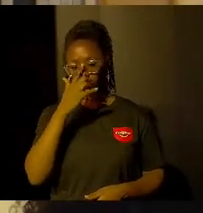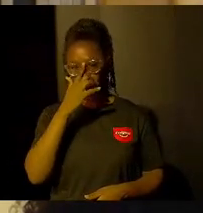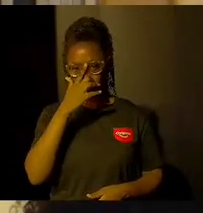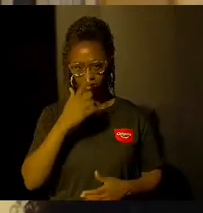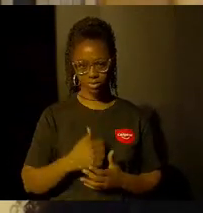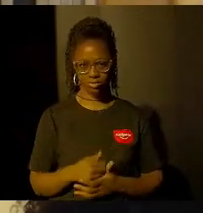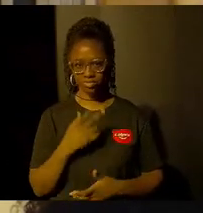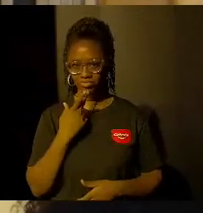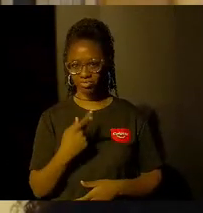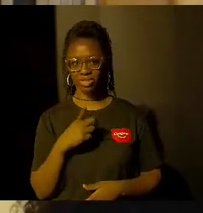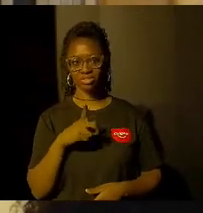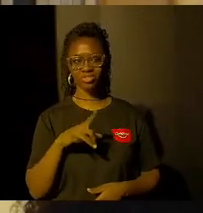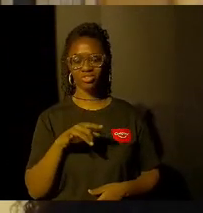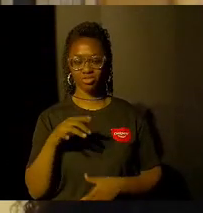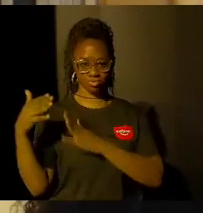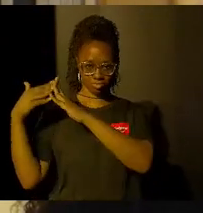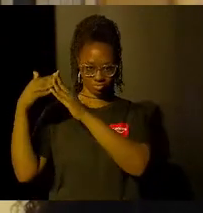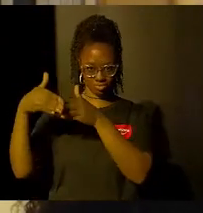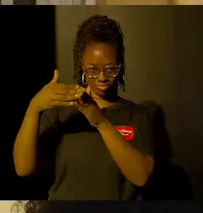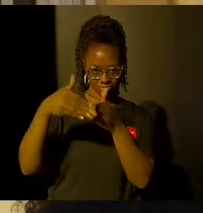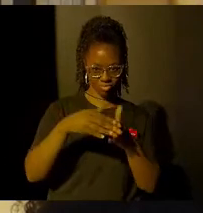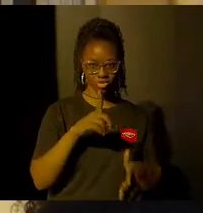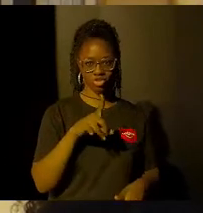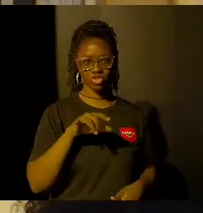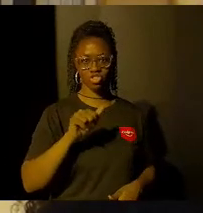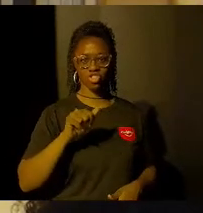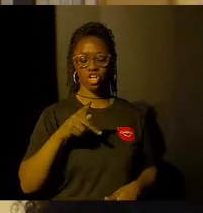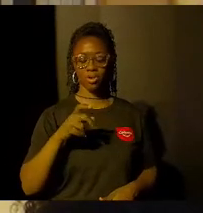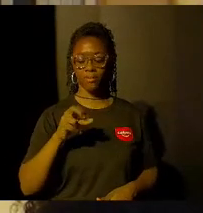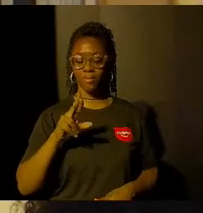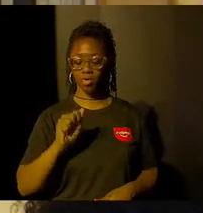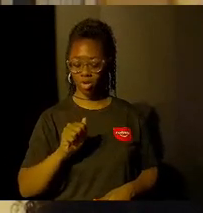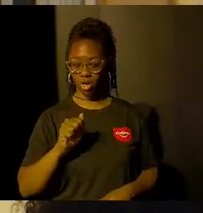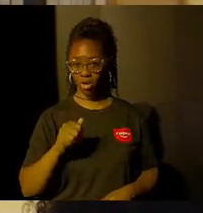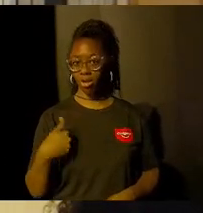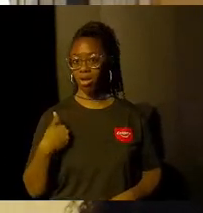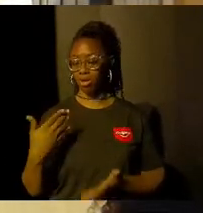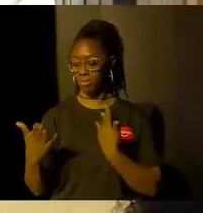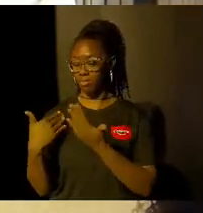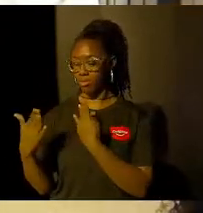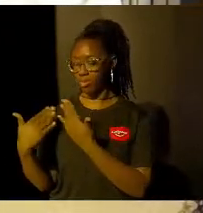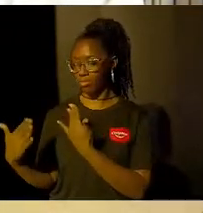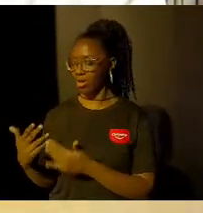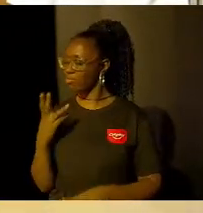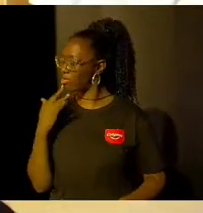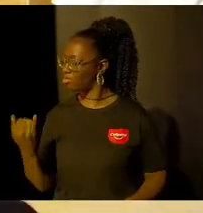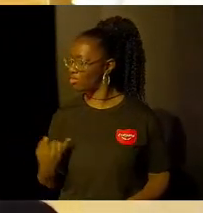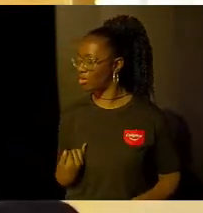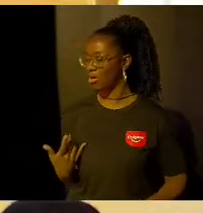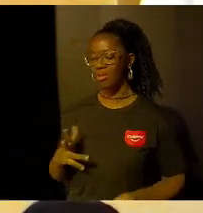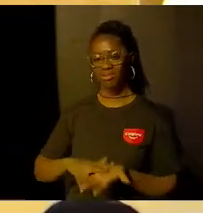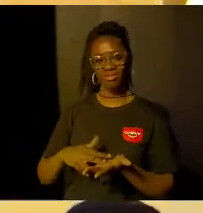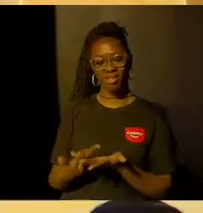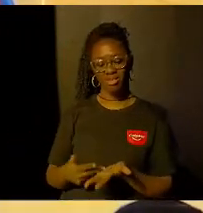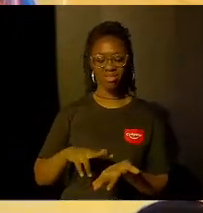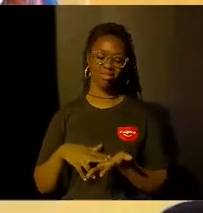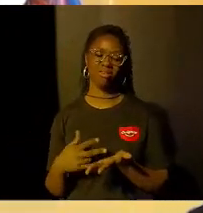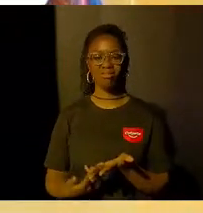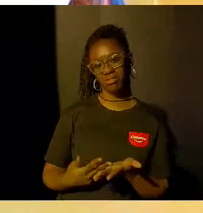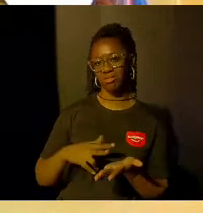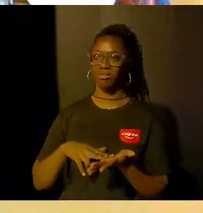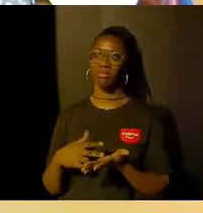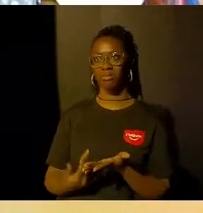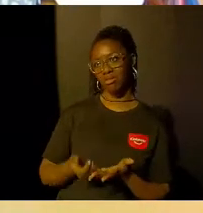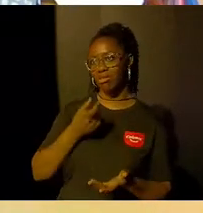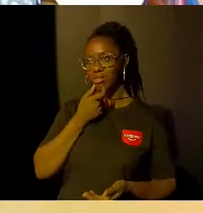de áspera porque eu tenho conversado muito com as pessoas e a pessoa fala assim ah Stephanie a gente traduz muito do inglês a gente